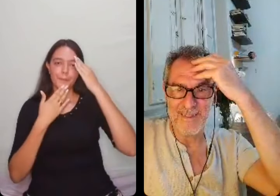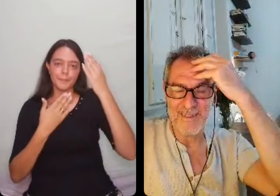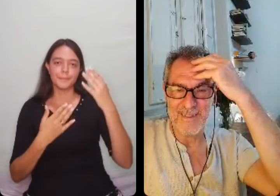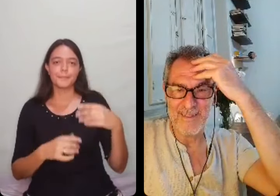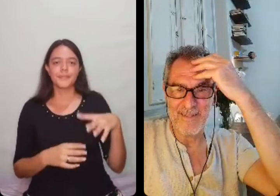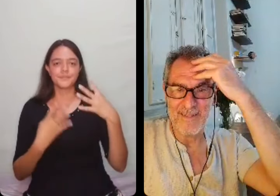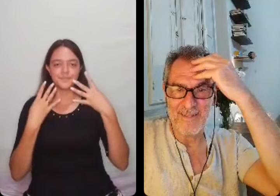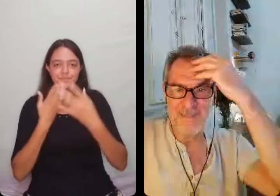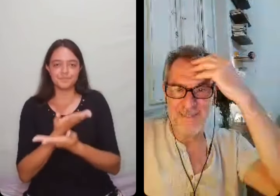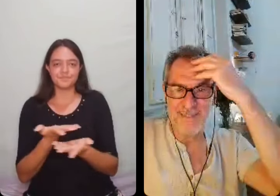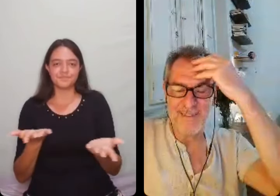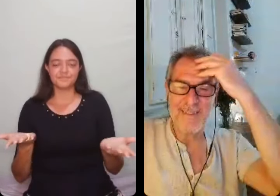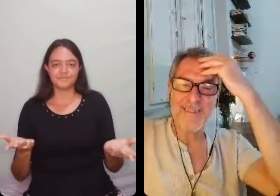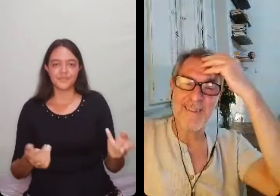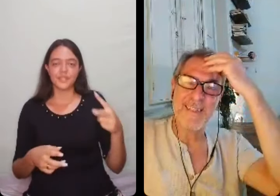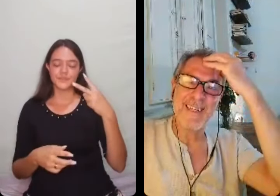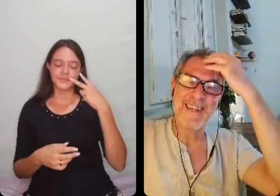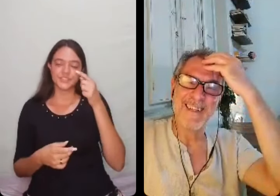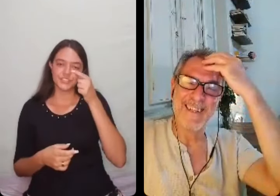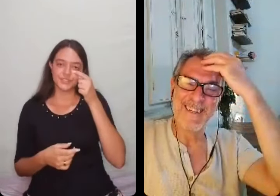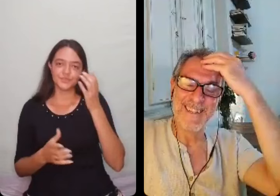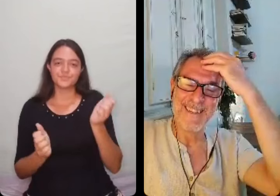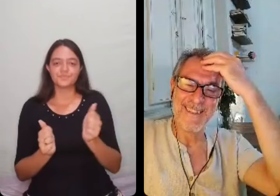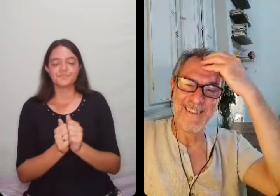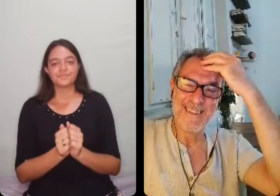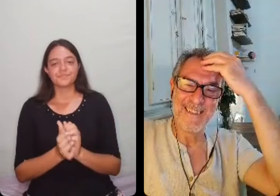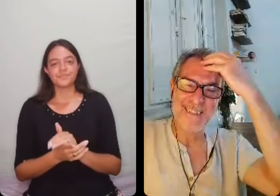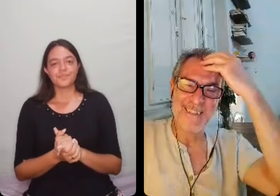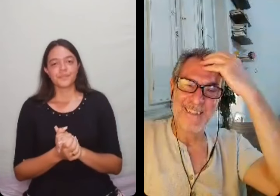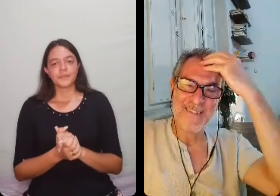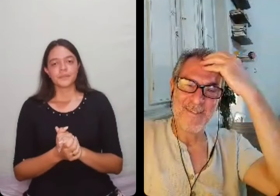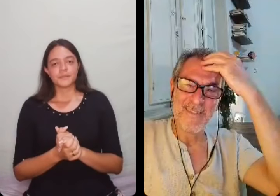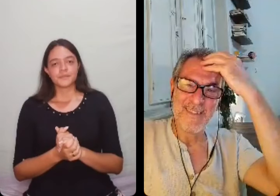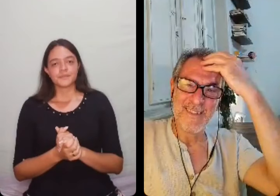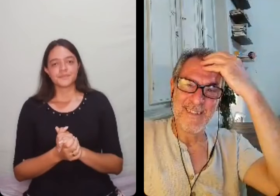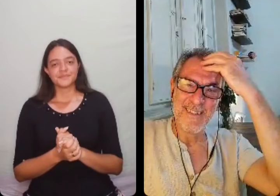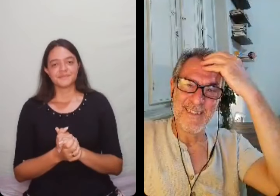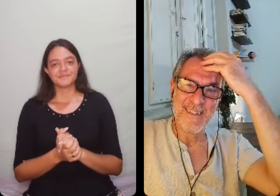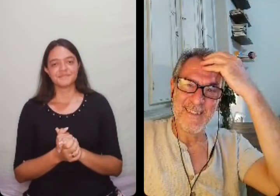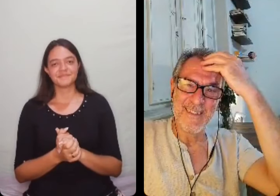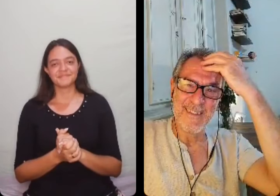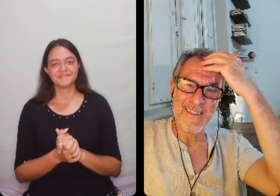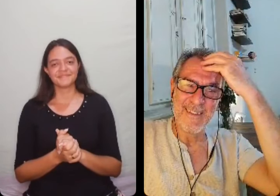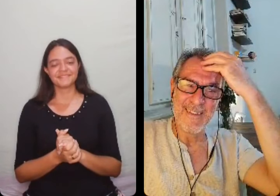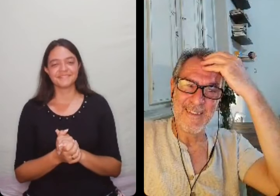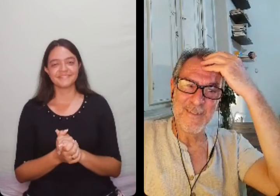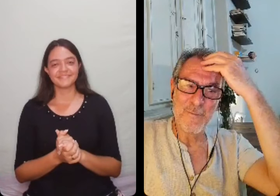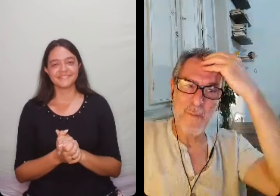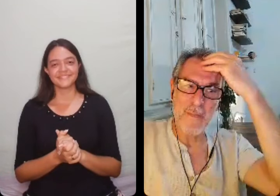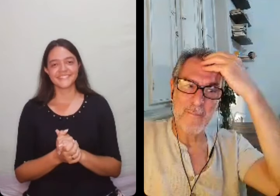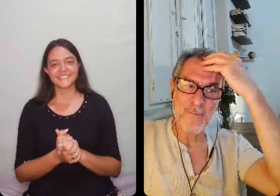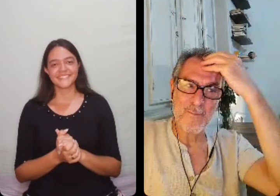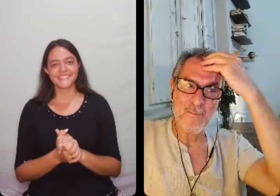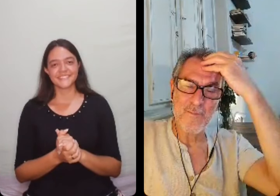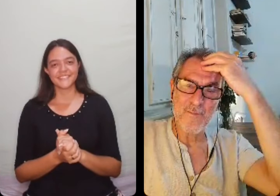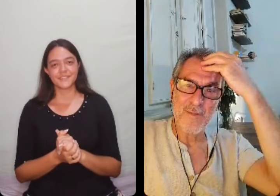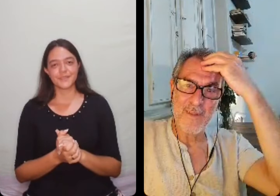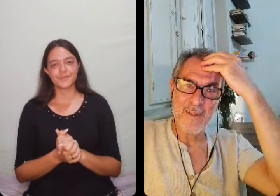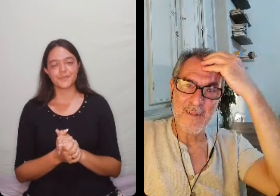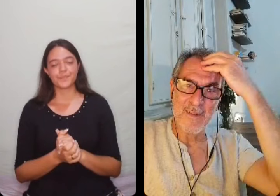queridas aqui, tô muito feliz. Também, pessoal que tá aqui, então vai ter dois links, tá,